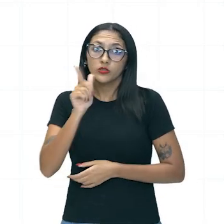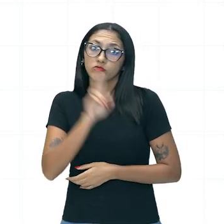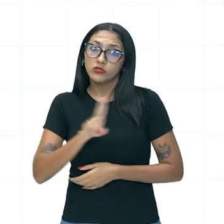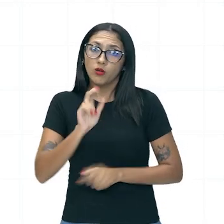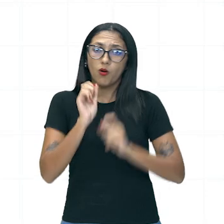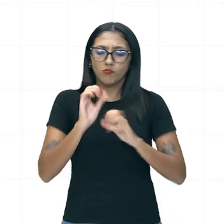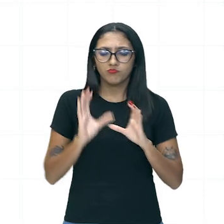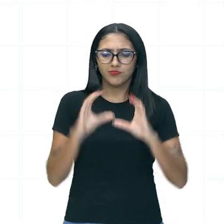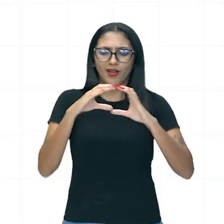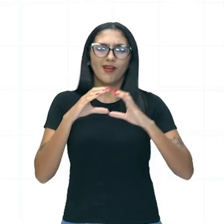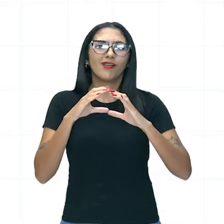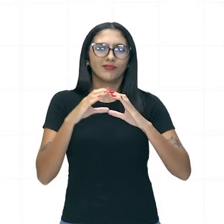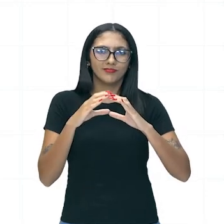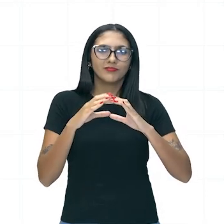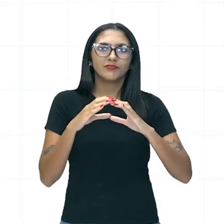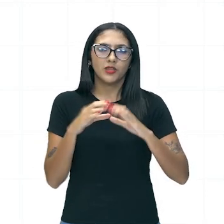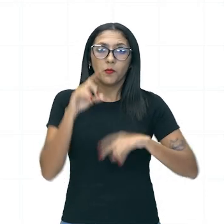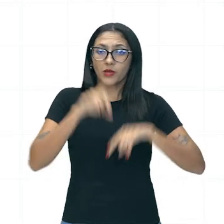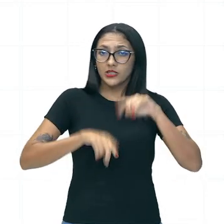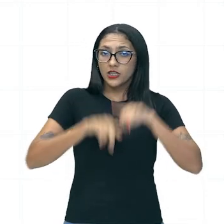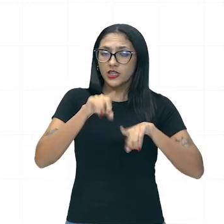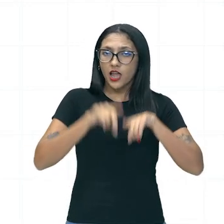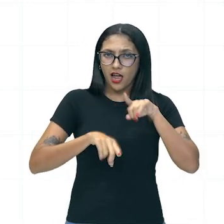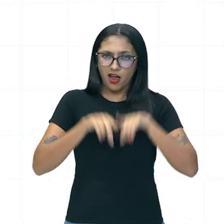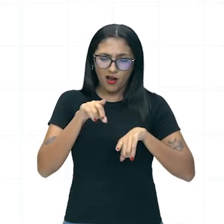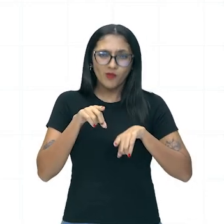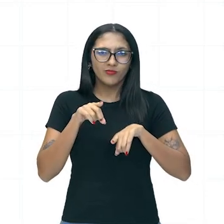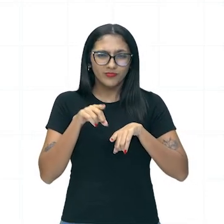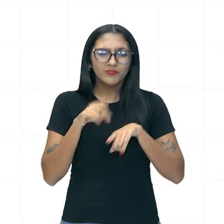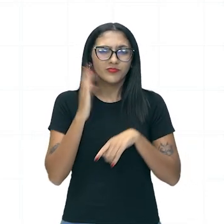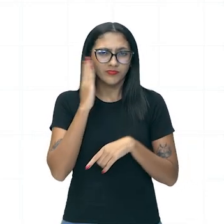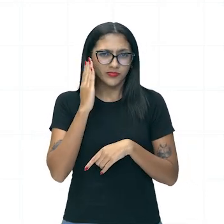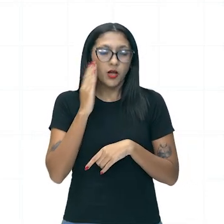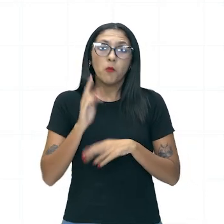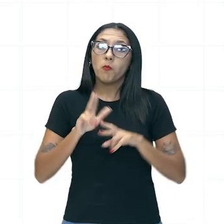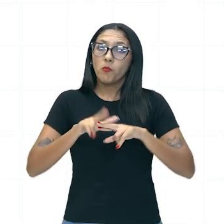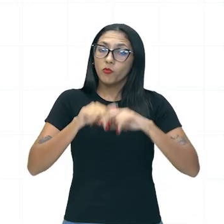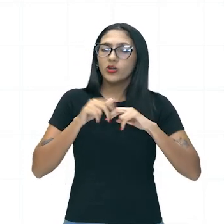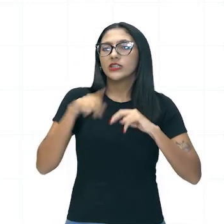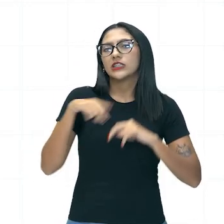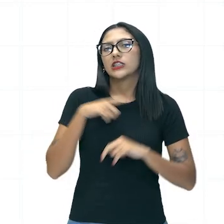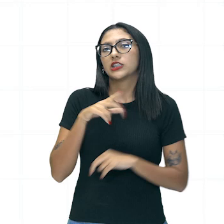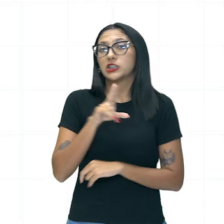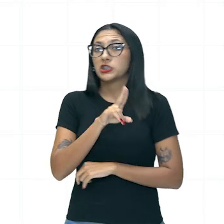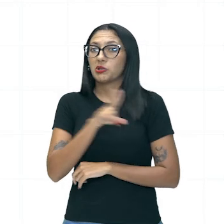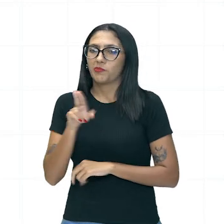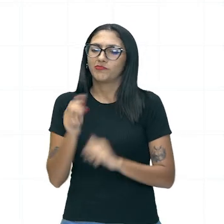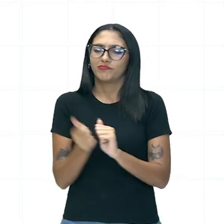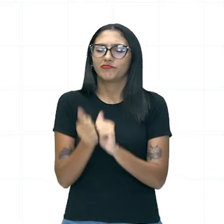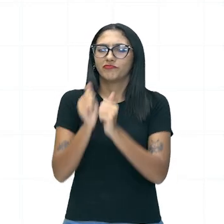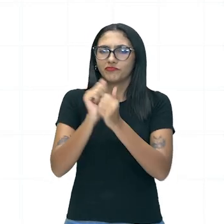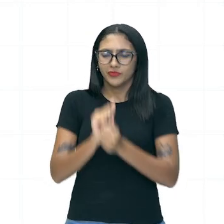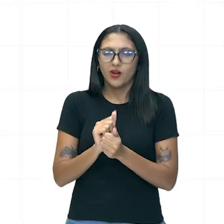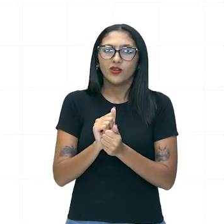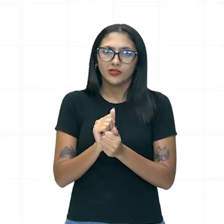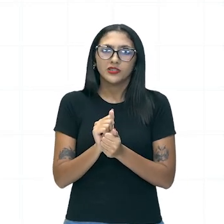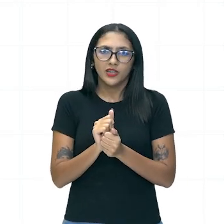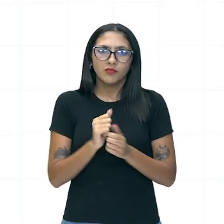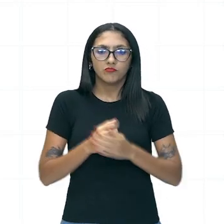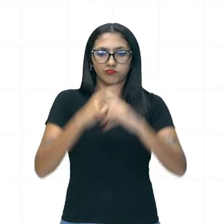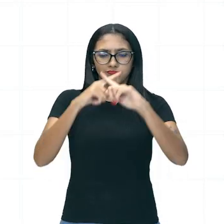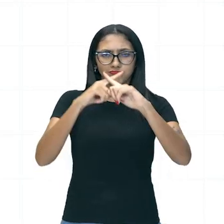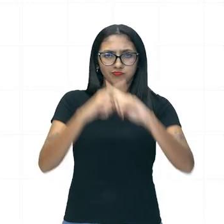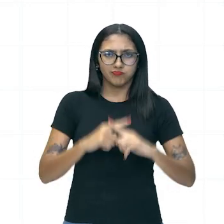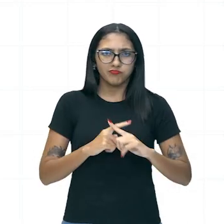objeto, invadindo o campo, né, por isso recebe esse nome de esporte de invasão, porque ele invade o campo do adversário